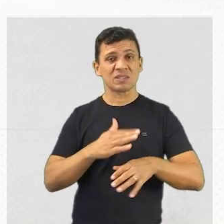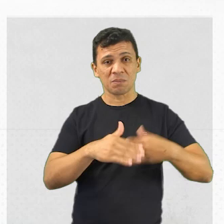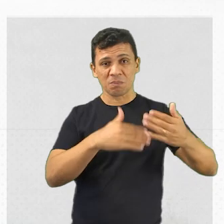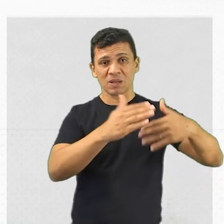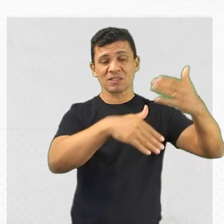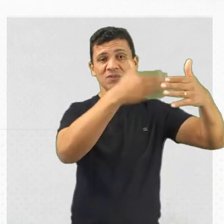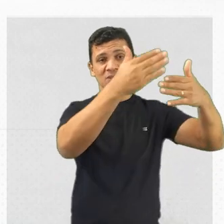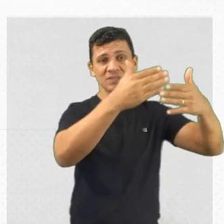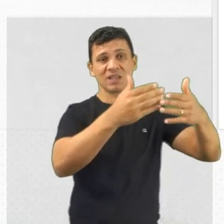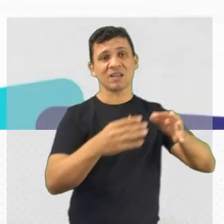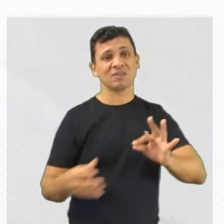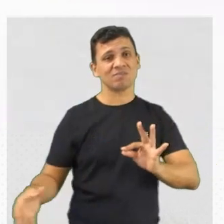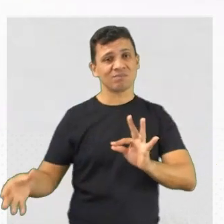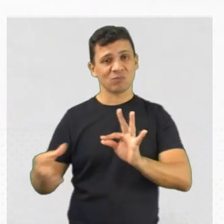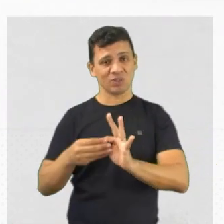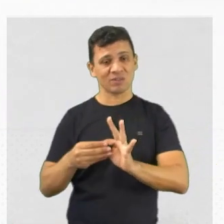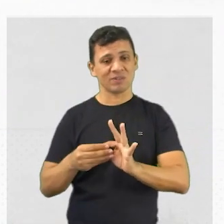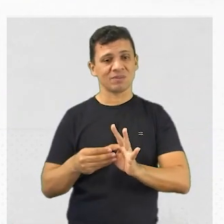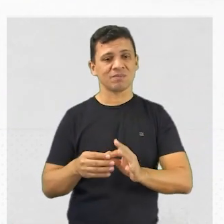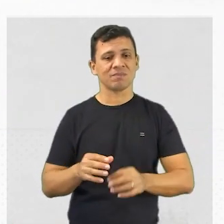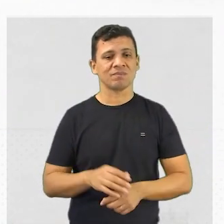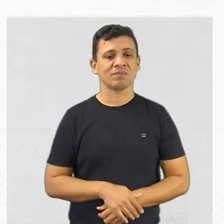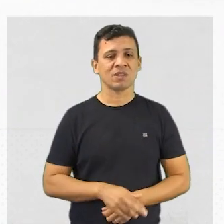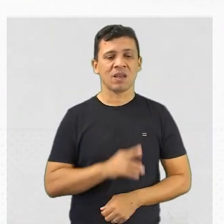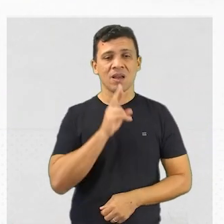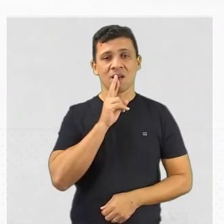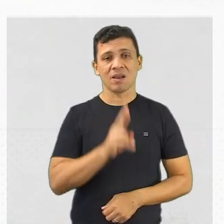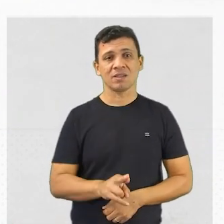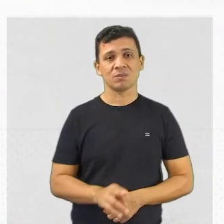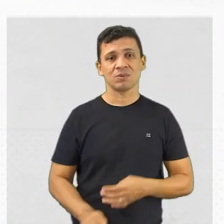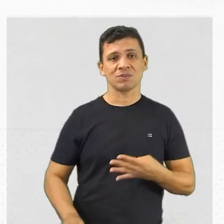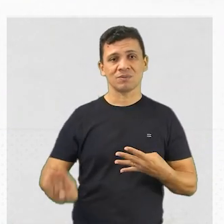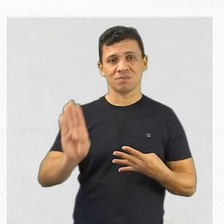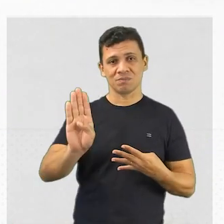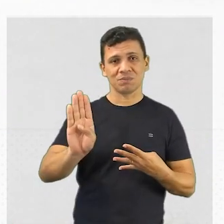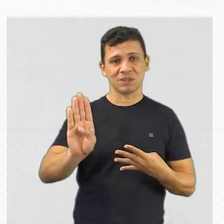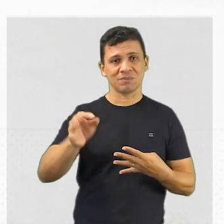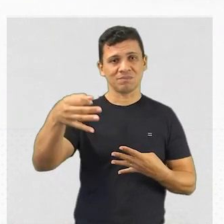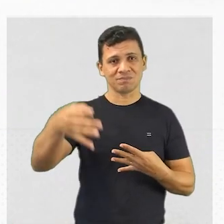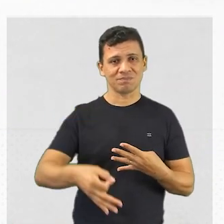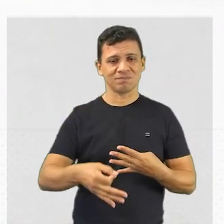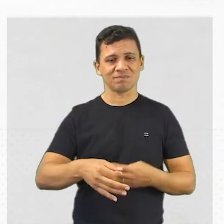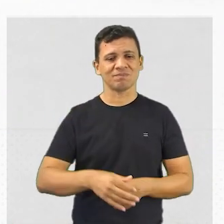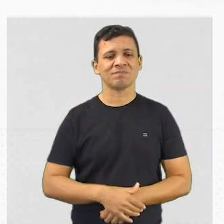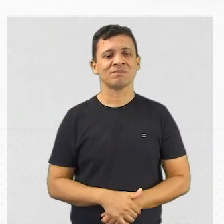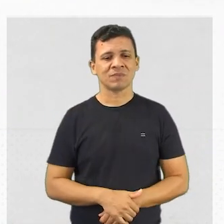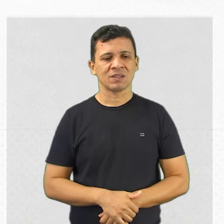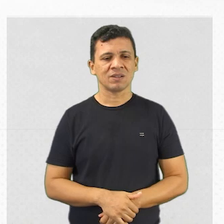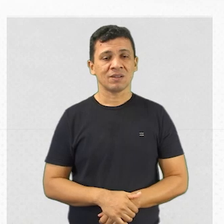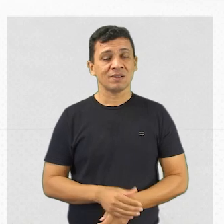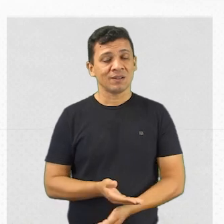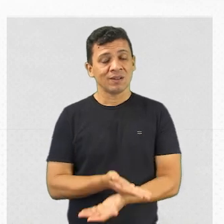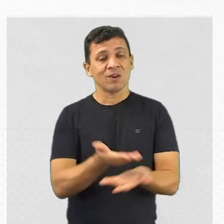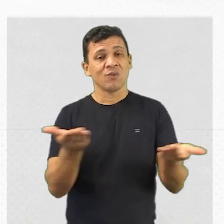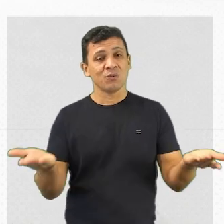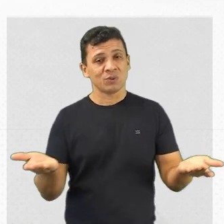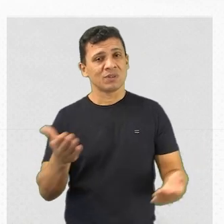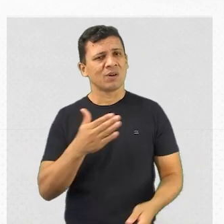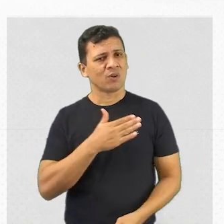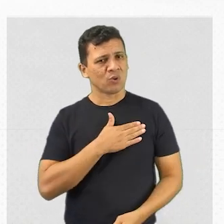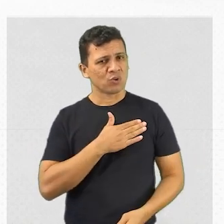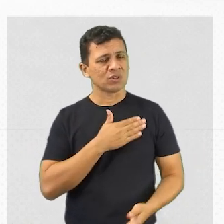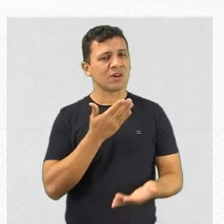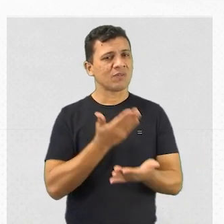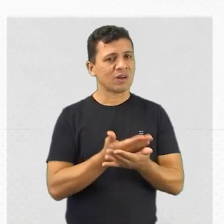avançada do HIV, pessoal, tá bom? Então, a resposta correta é a letra B. E é isso, pessoal. Espero que vocês tenham gostado dessas